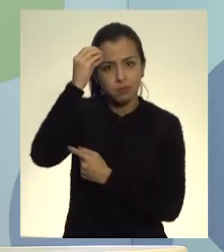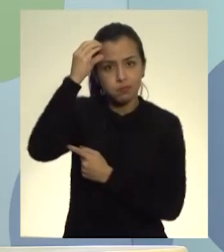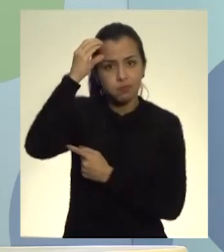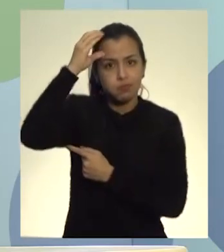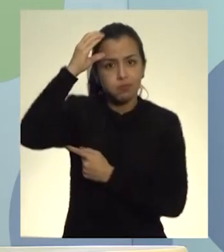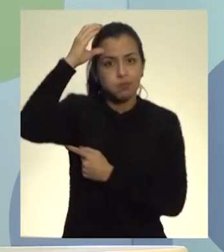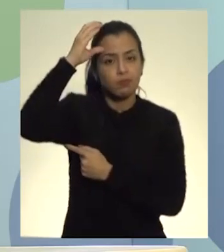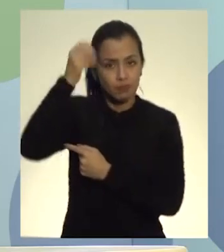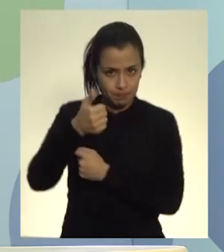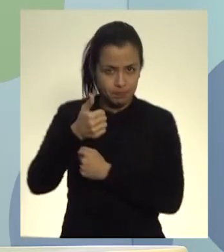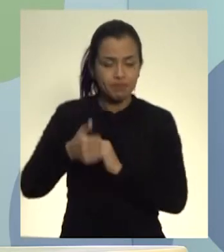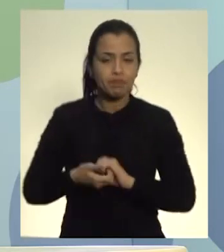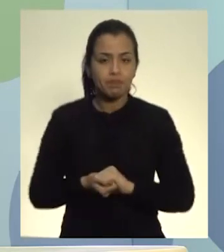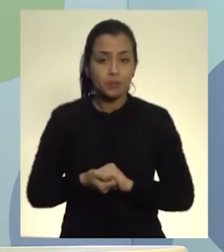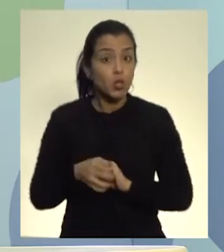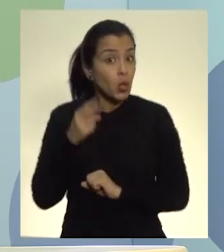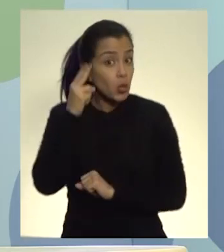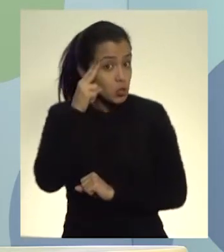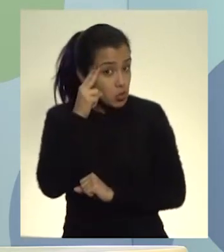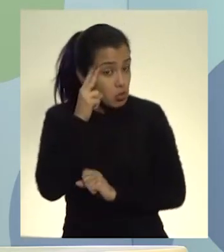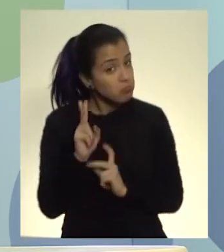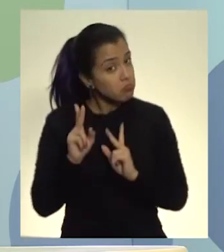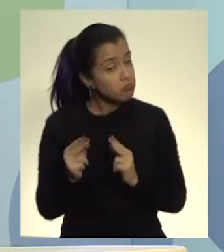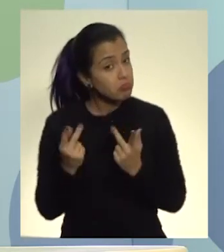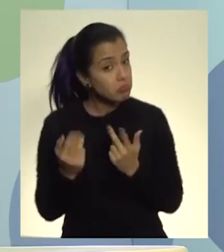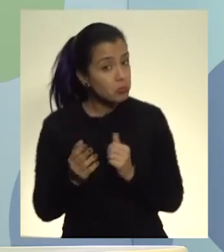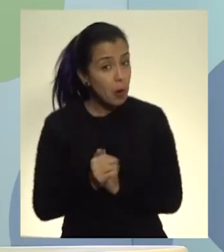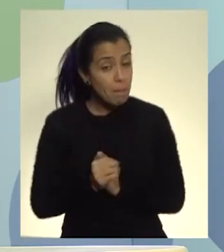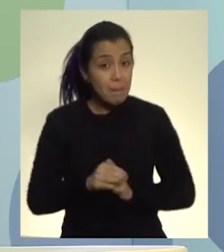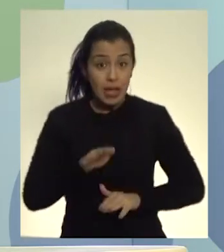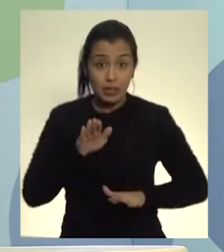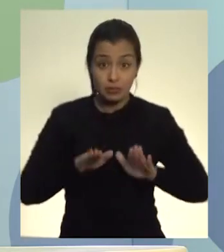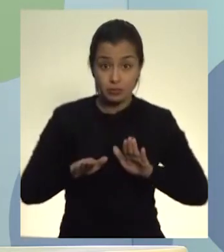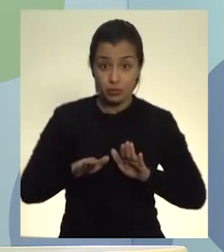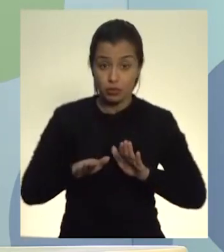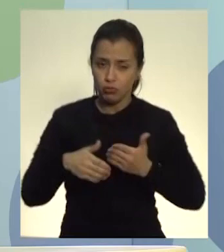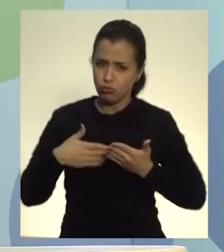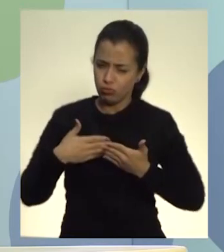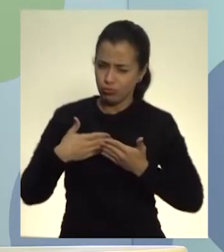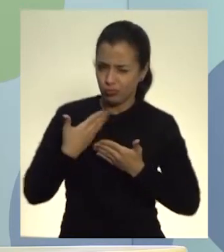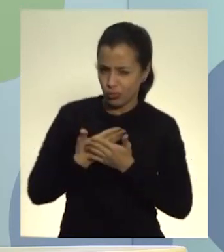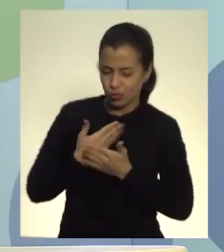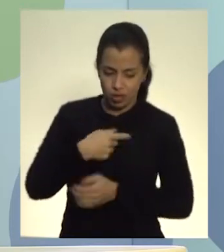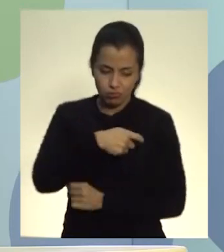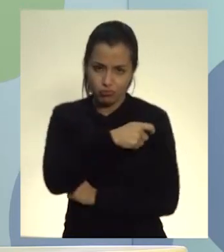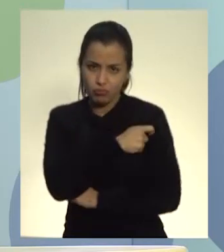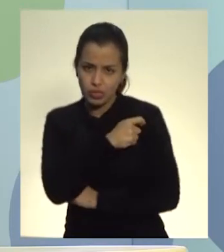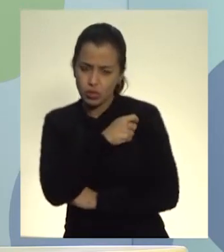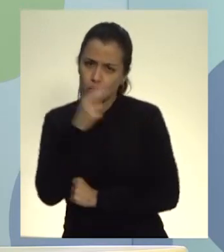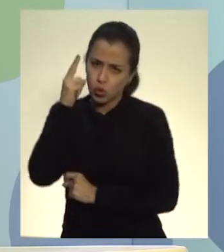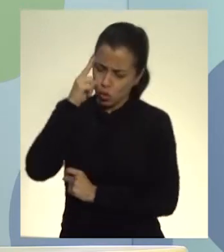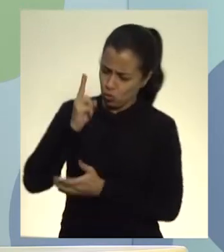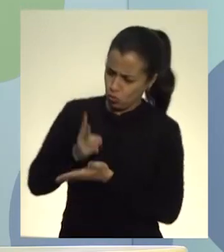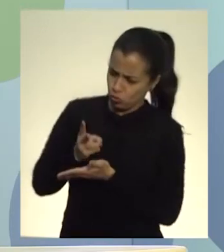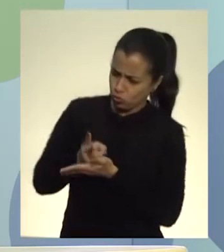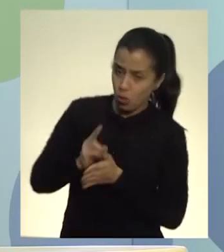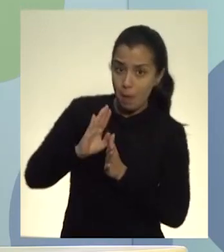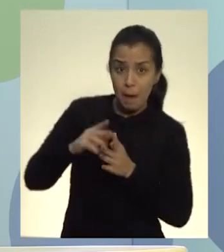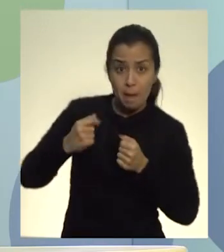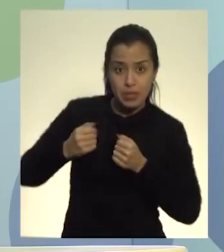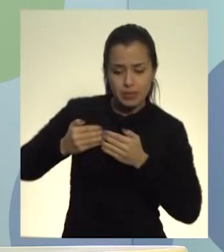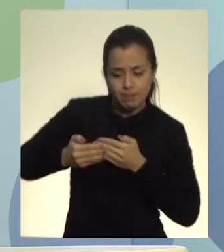adquirindo. A mesma coisa o sonho. Há estudantes que não mudam o sonho, mas precisam o quê? Deixar o